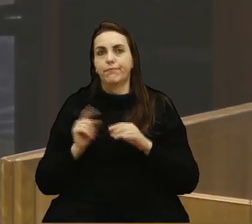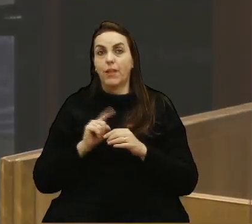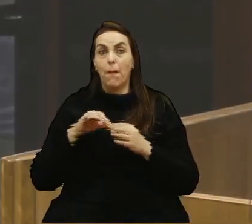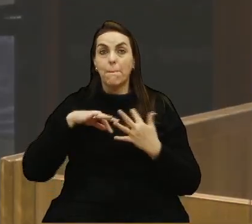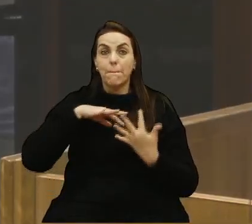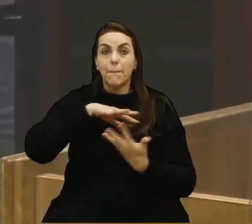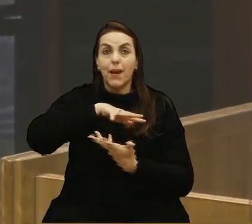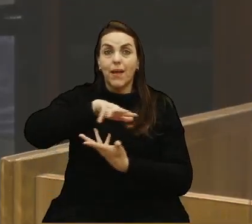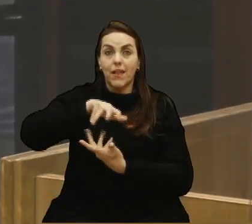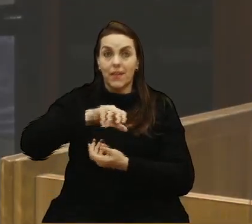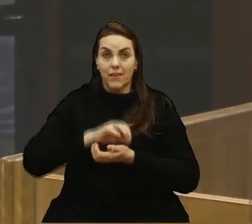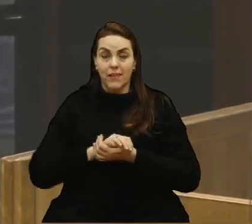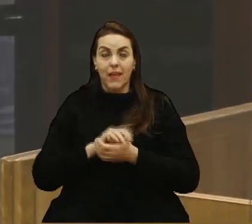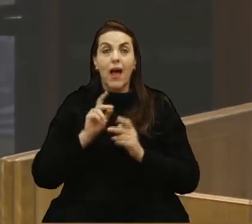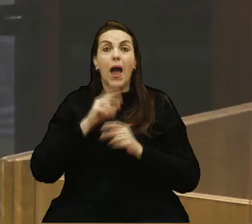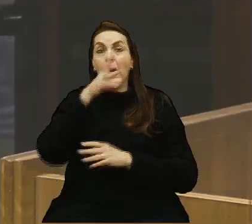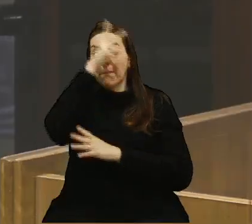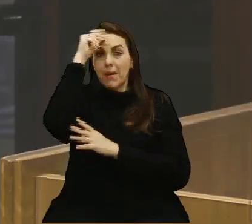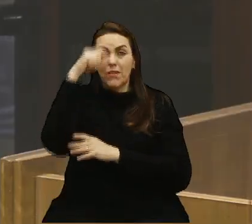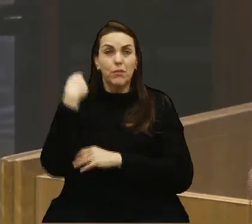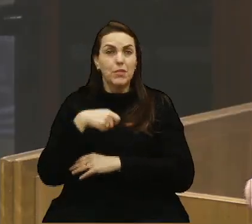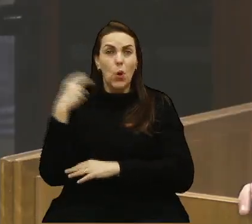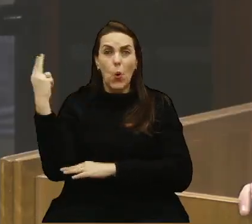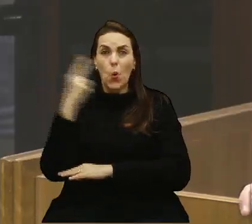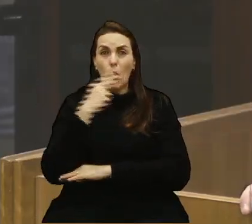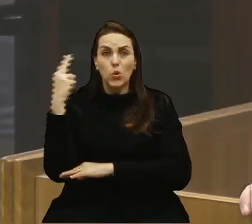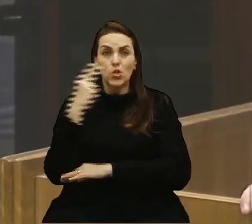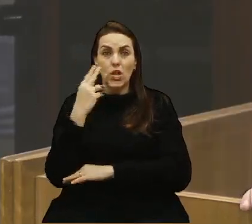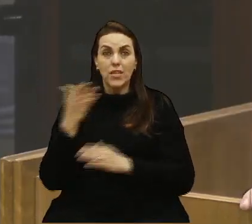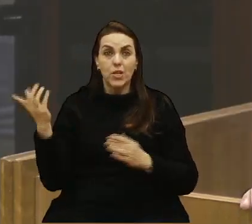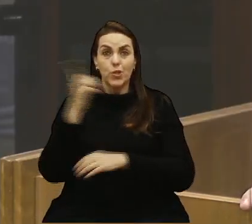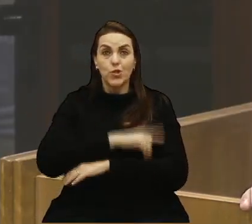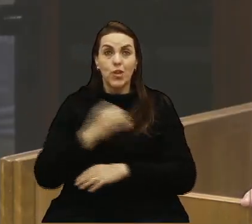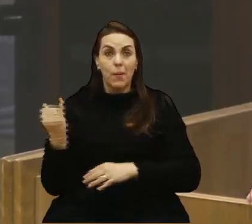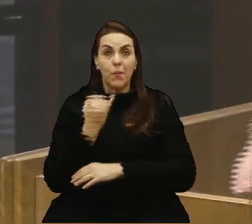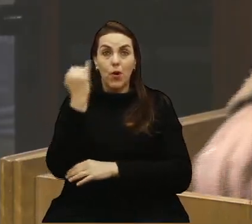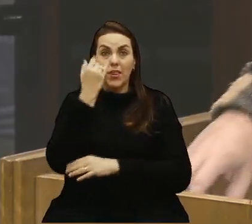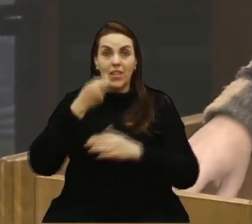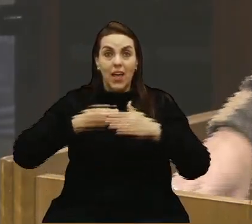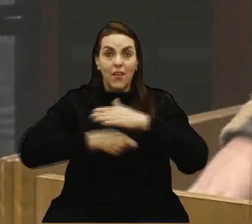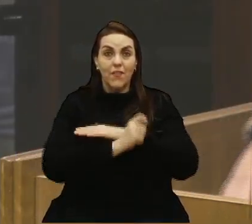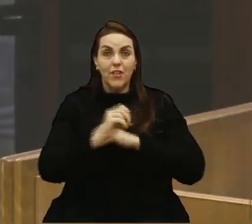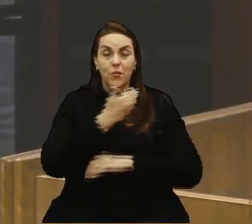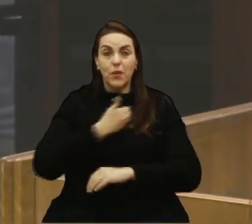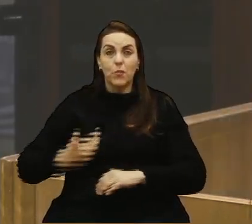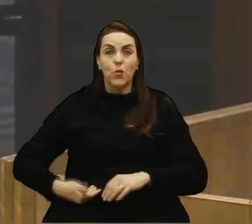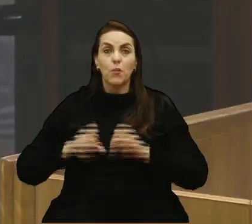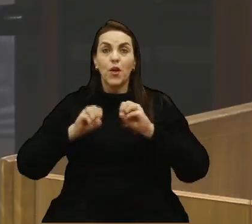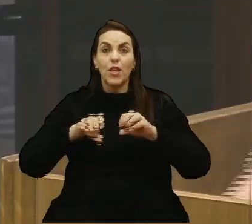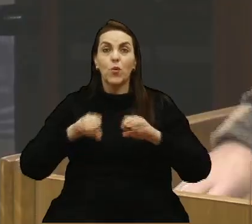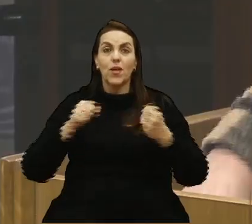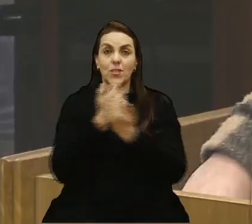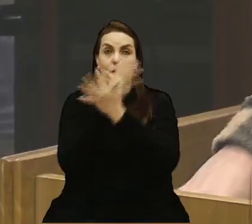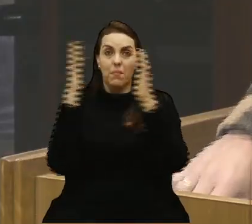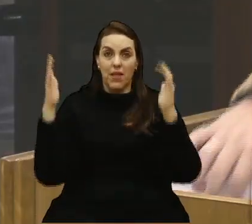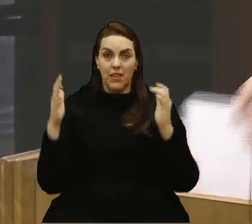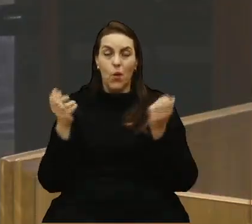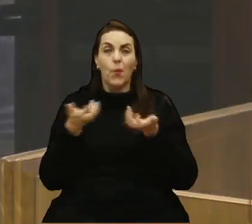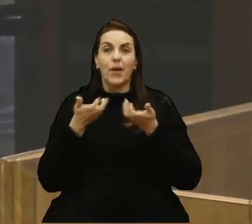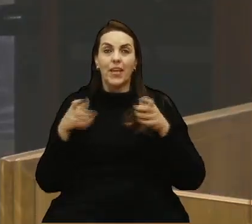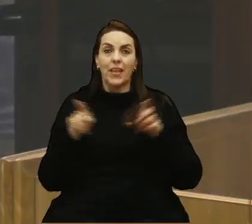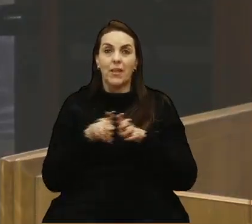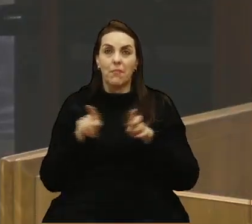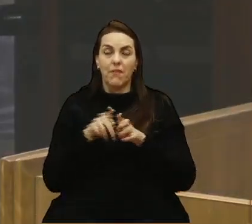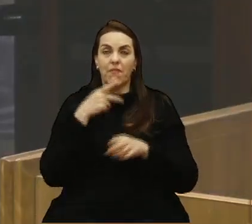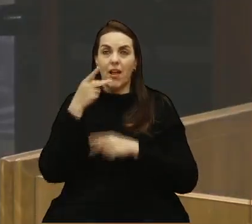A Prefeitura precisa, com urgência, em um dia de tamanha importância, promover investimento público em educação ambiental. Mas eu queria